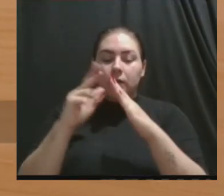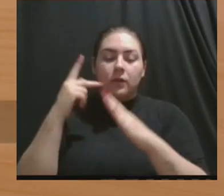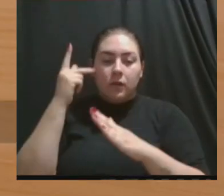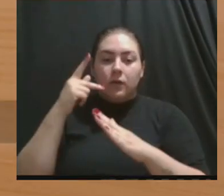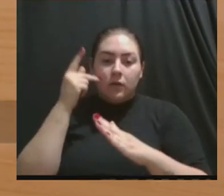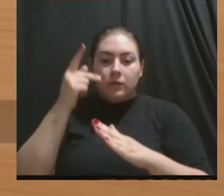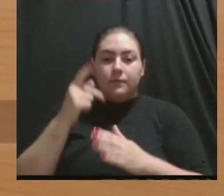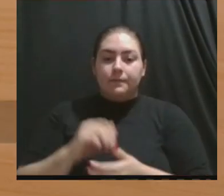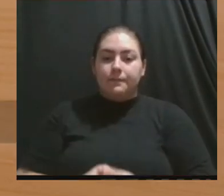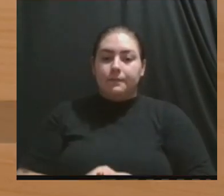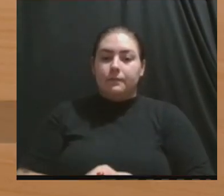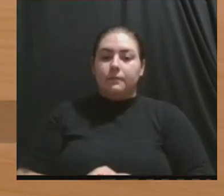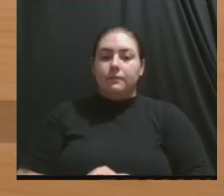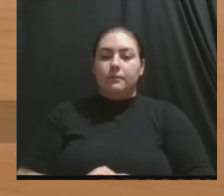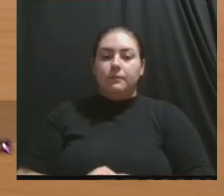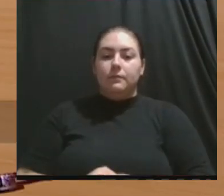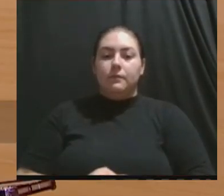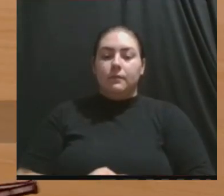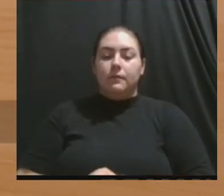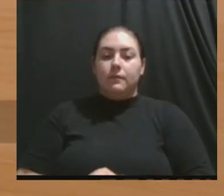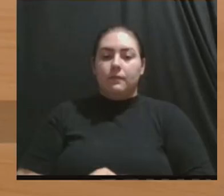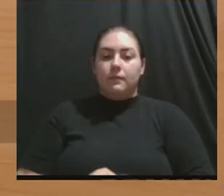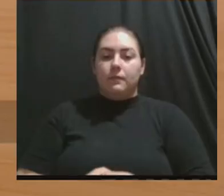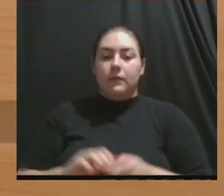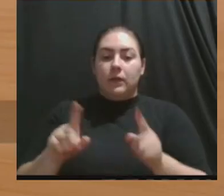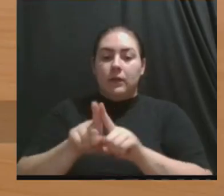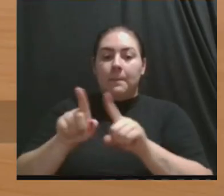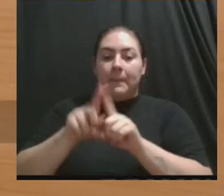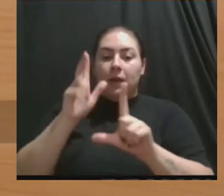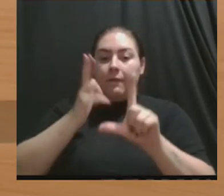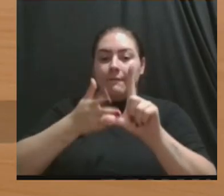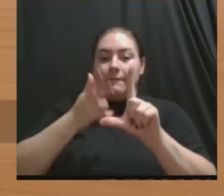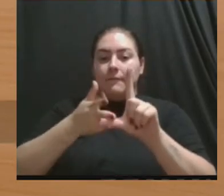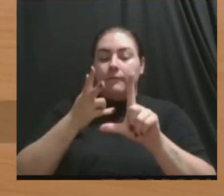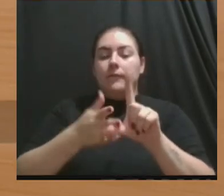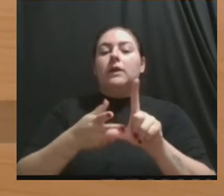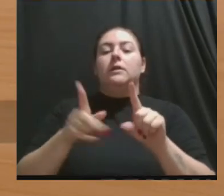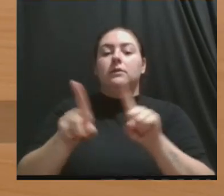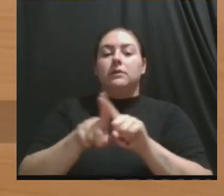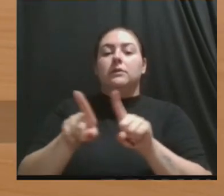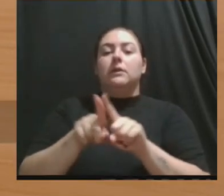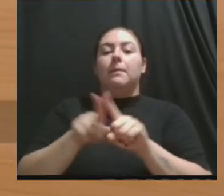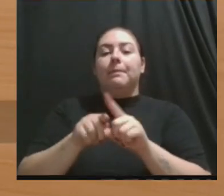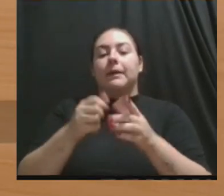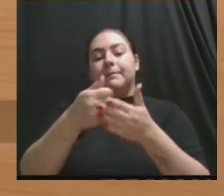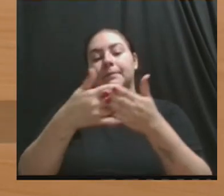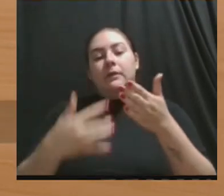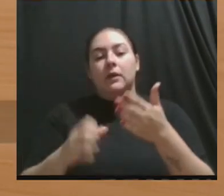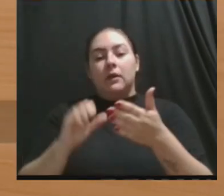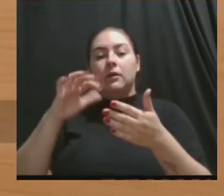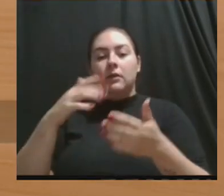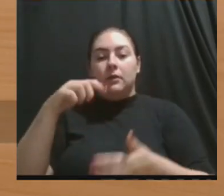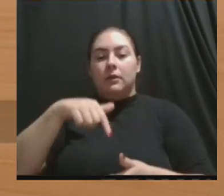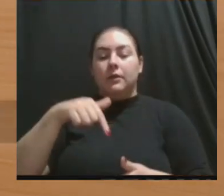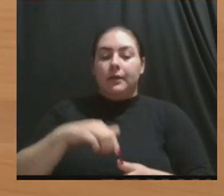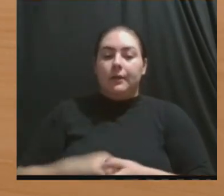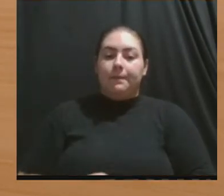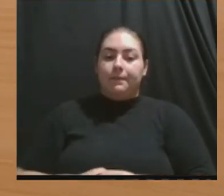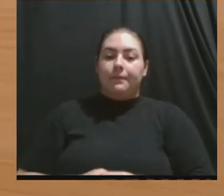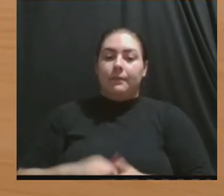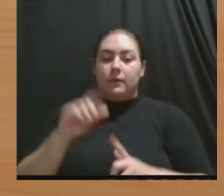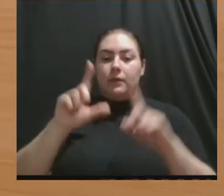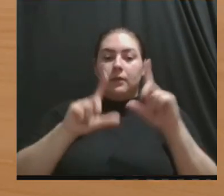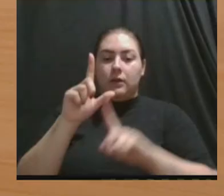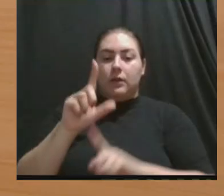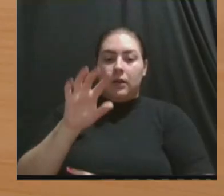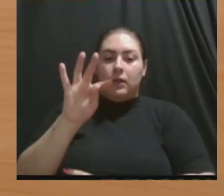campinas.sp.leg.br, e também os vídeos e as íntegras das reuniões que acontecem aqui, lá no canal da TV Câmara Campinas no YouTube. Eu